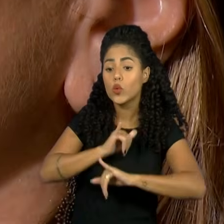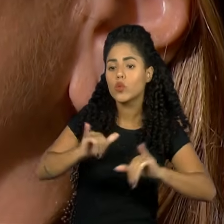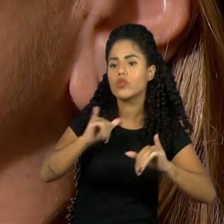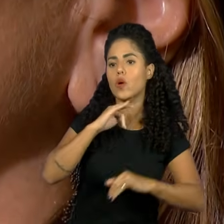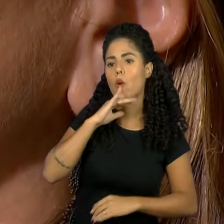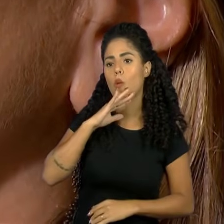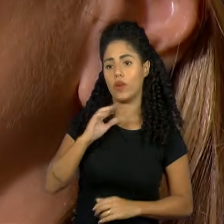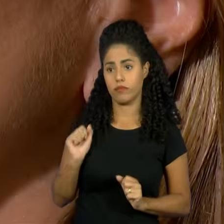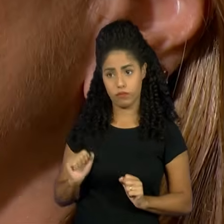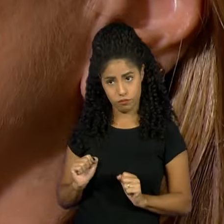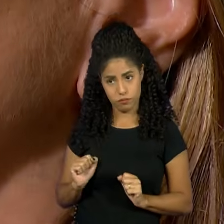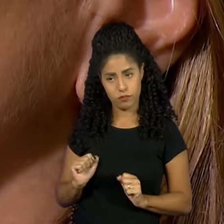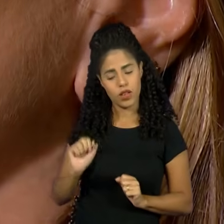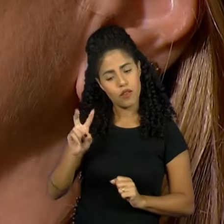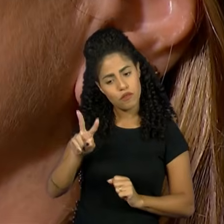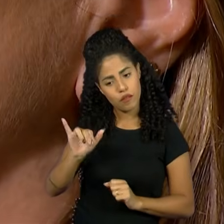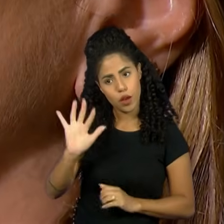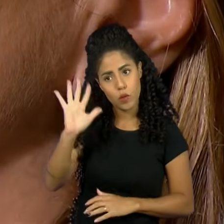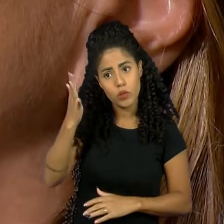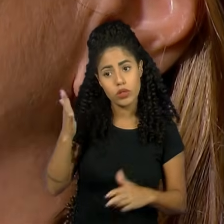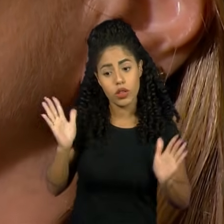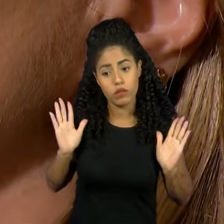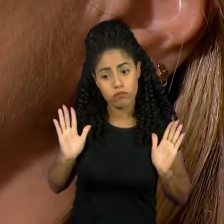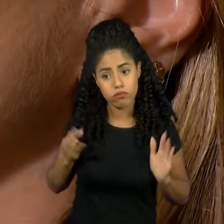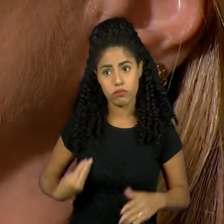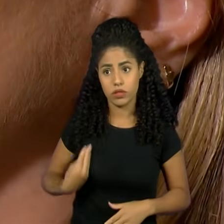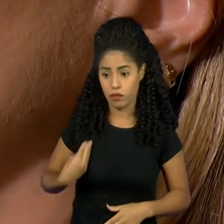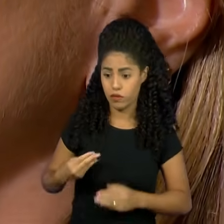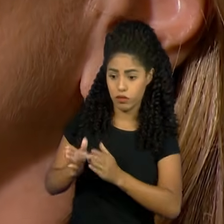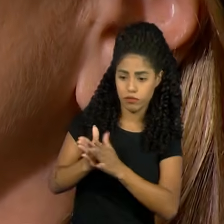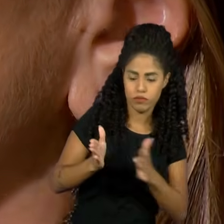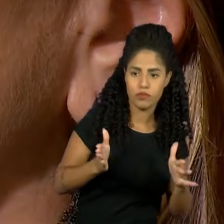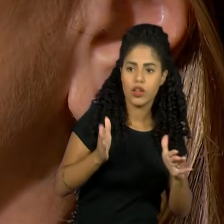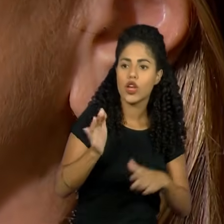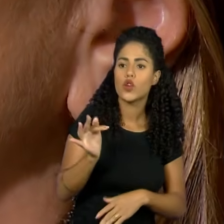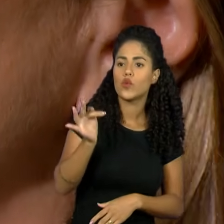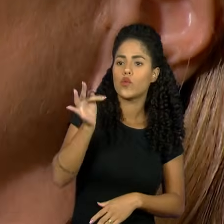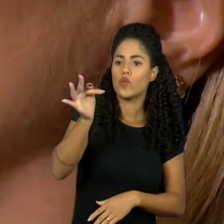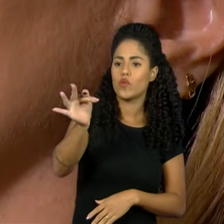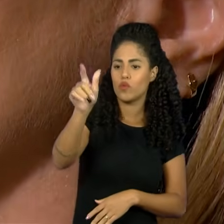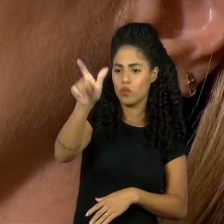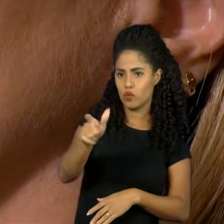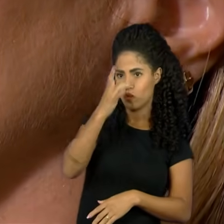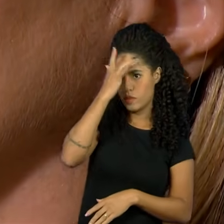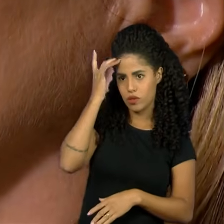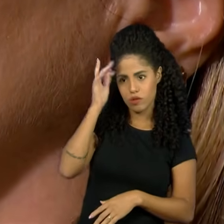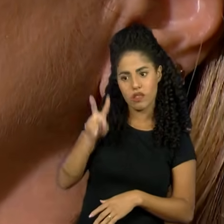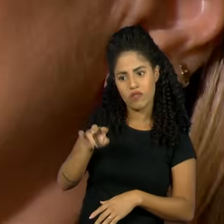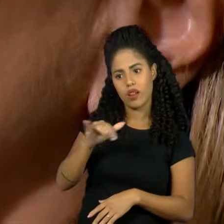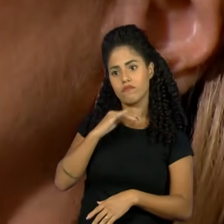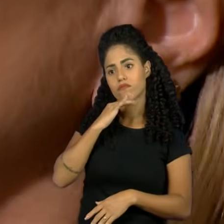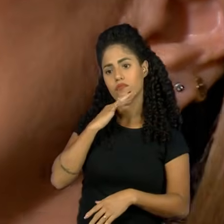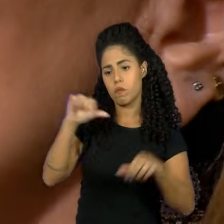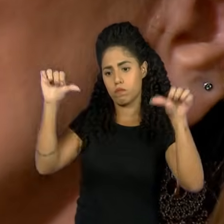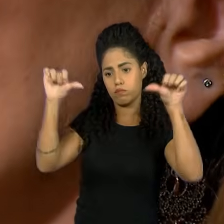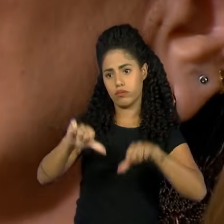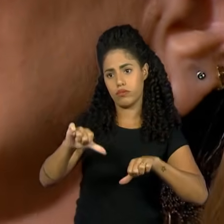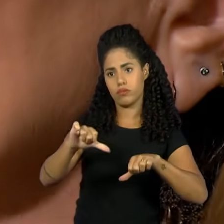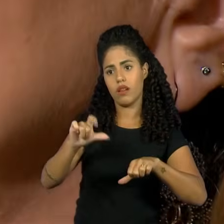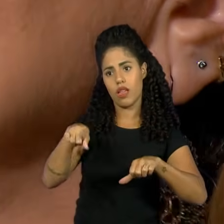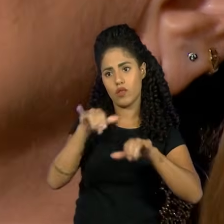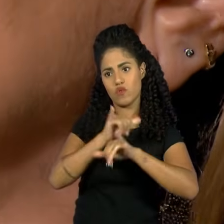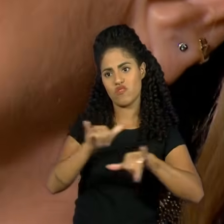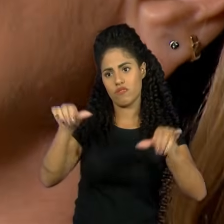Má notícia é toda a condição que modifica a noção de futuro de uma pessoa para pior. Isso é uma má notícia.